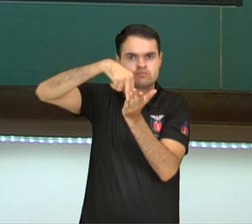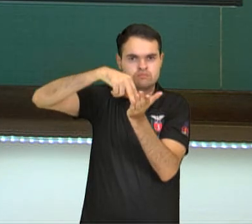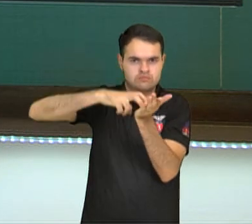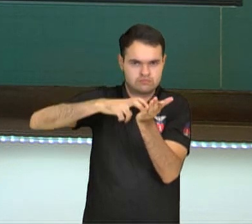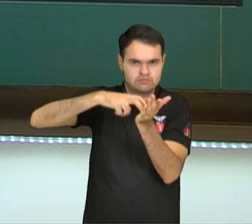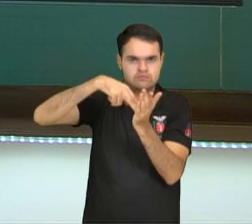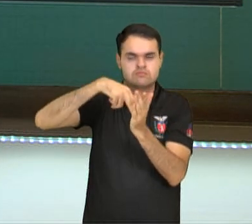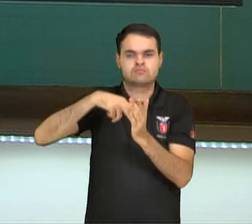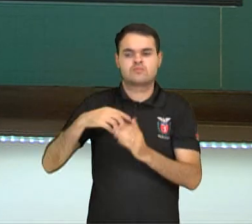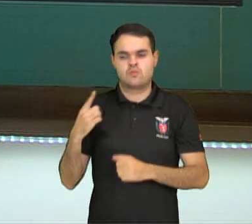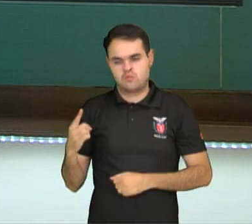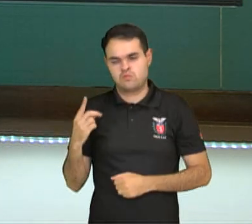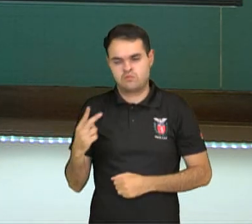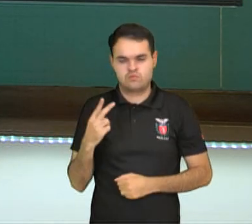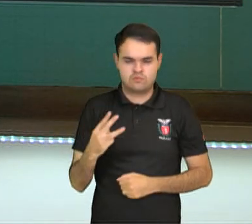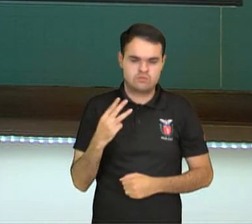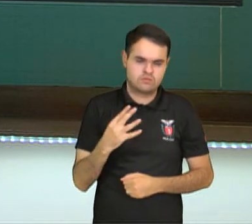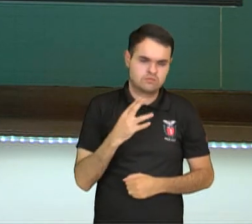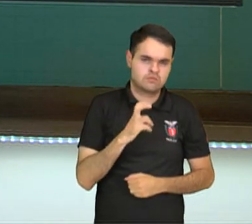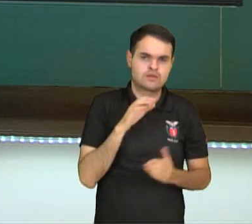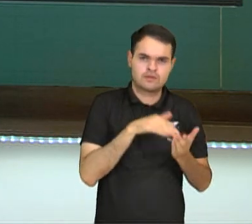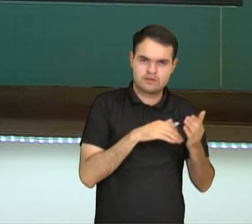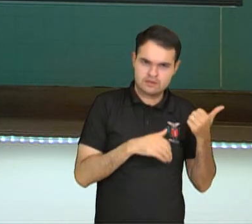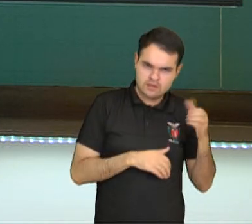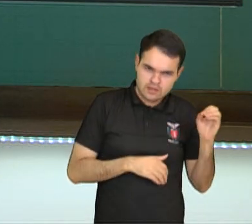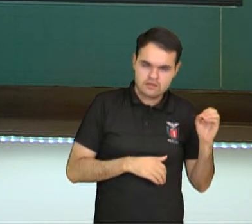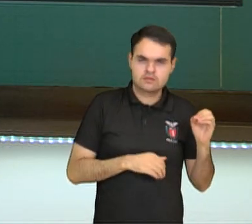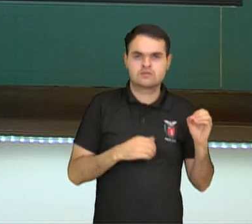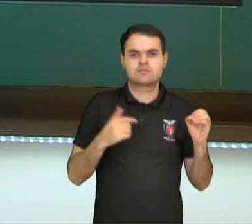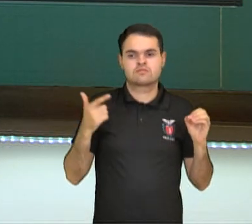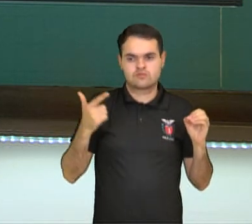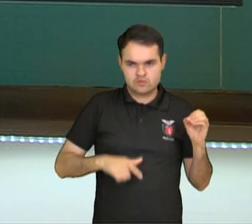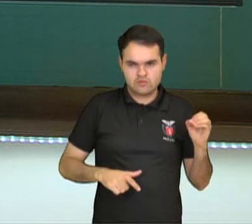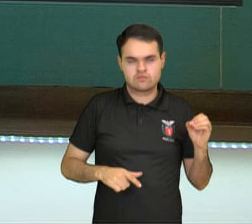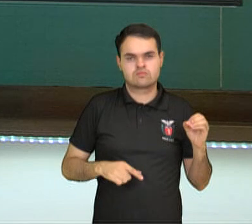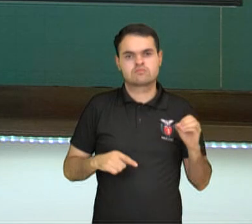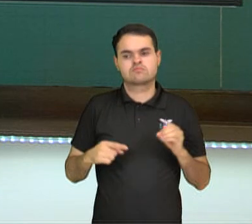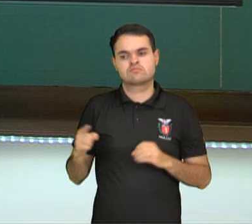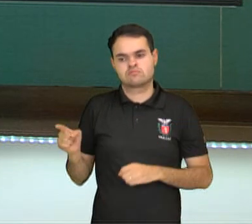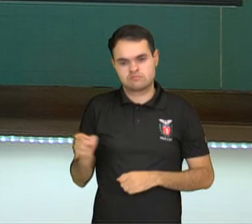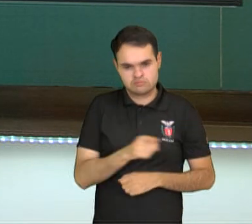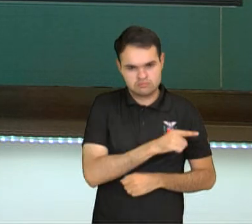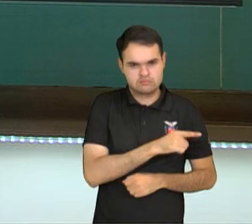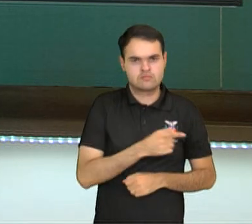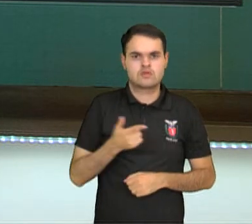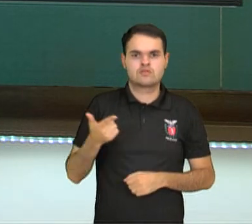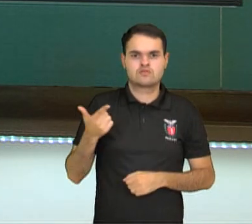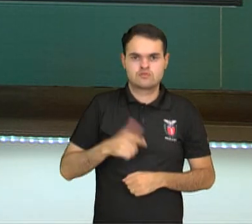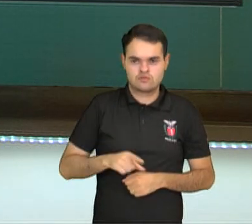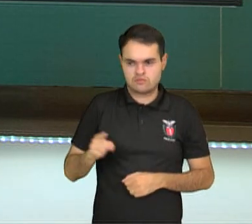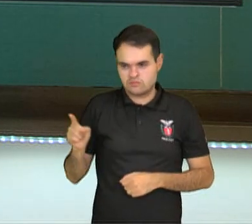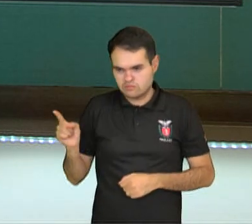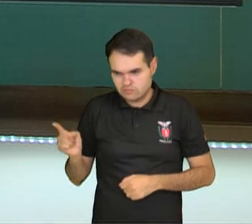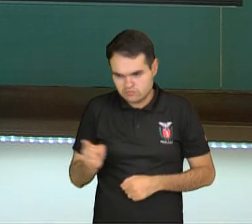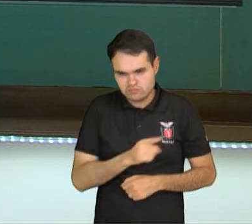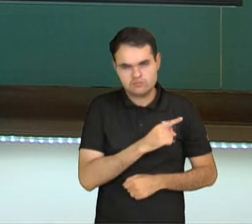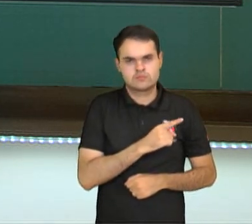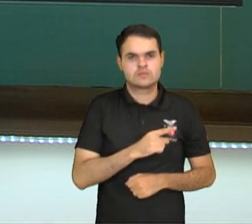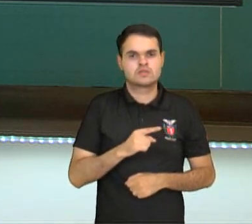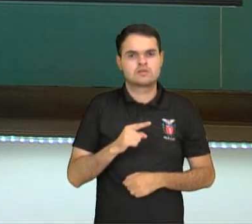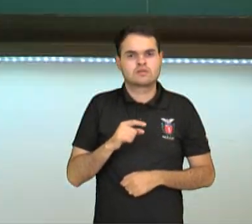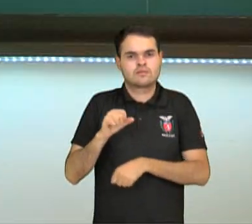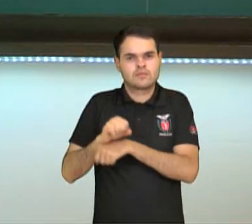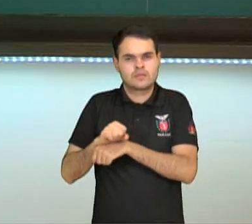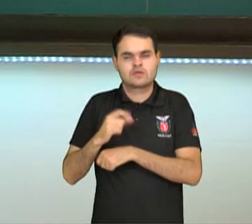de 10 a 12 vezes, 3 repetições dessa, né? 3 séries de 10 ou 12 repetições, sempre